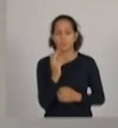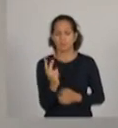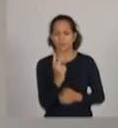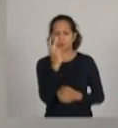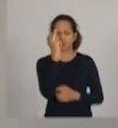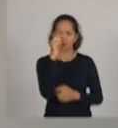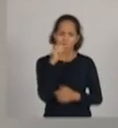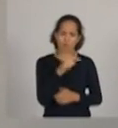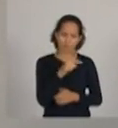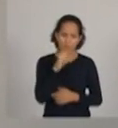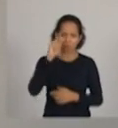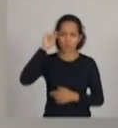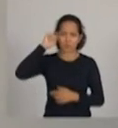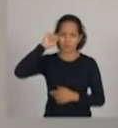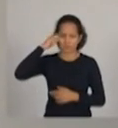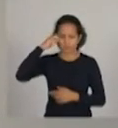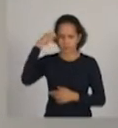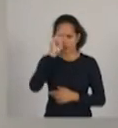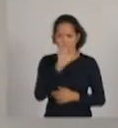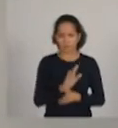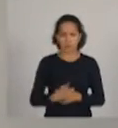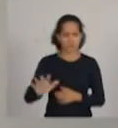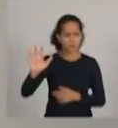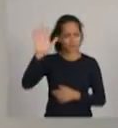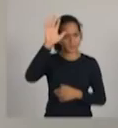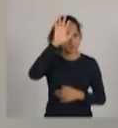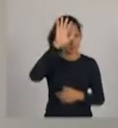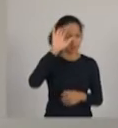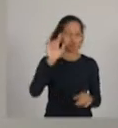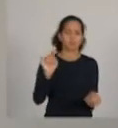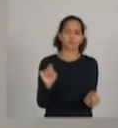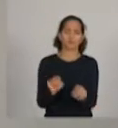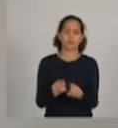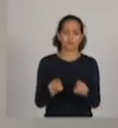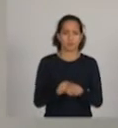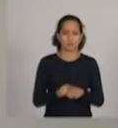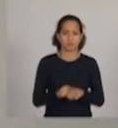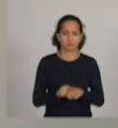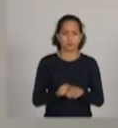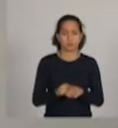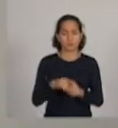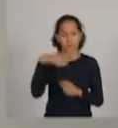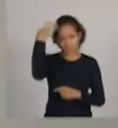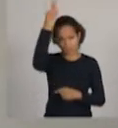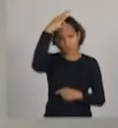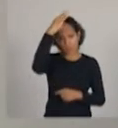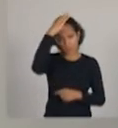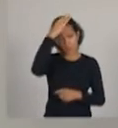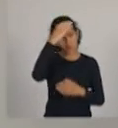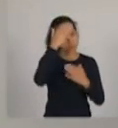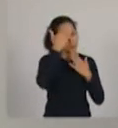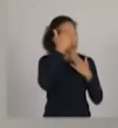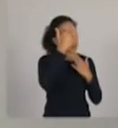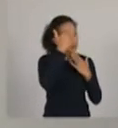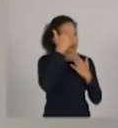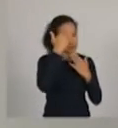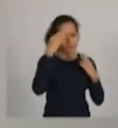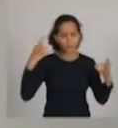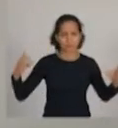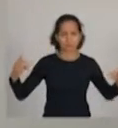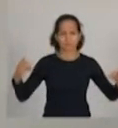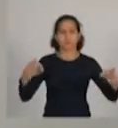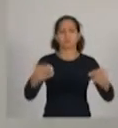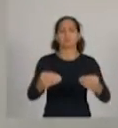da negritude brasileira e capixaba. Muito obrigada a todos